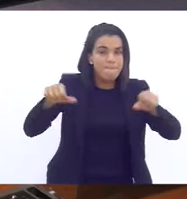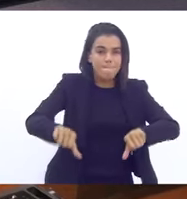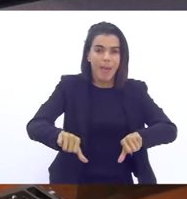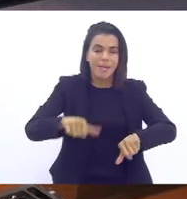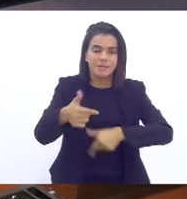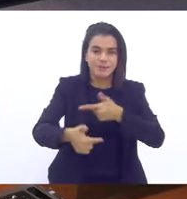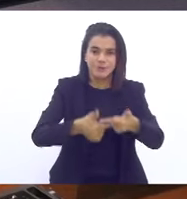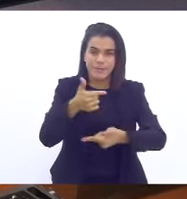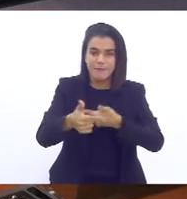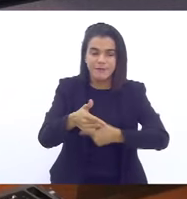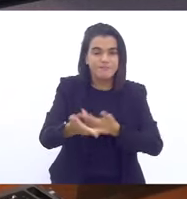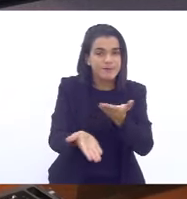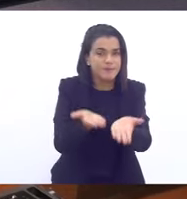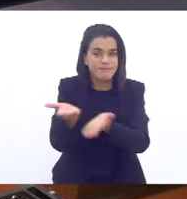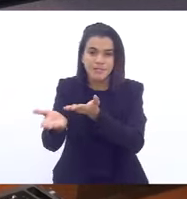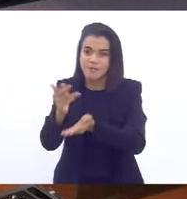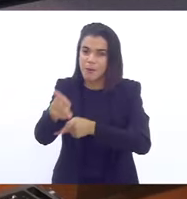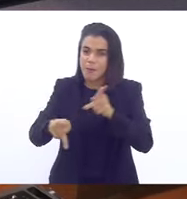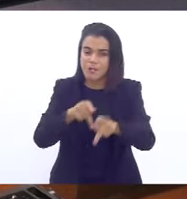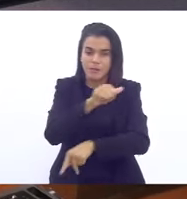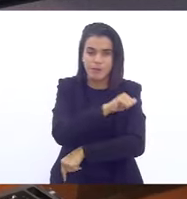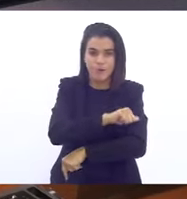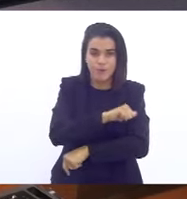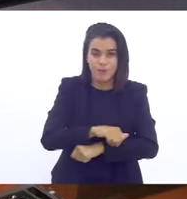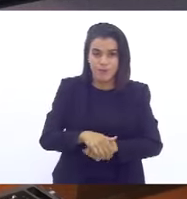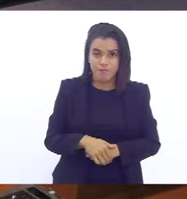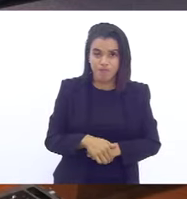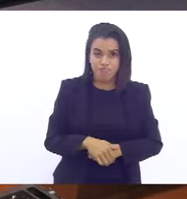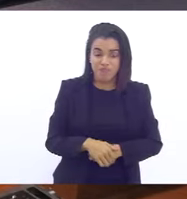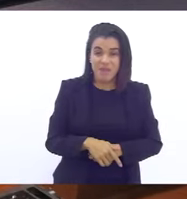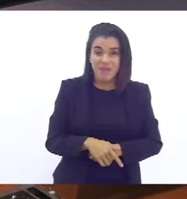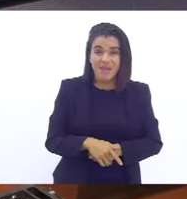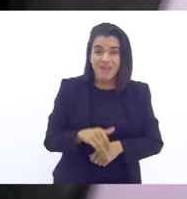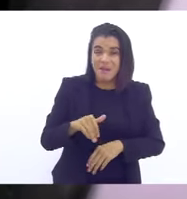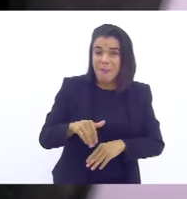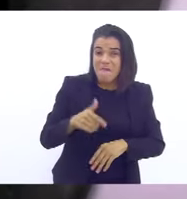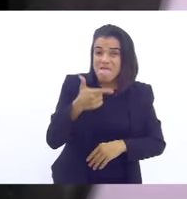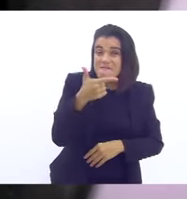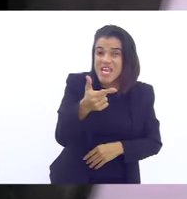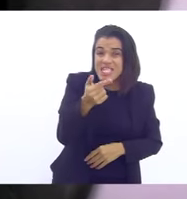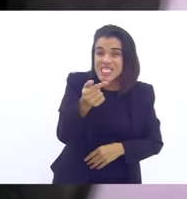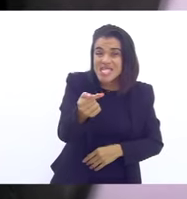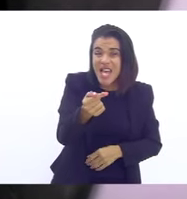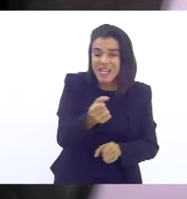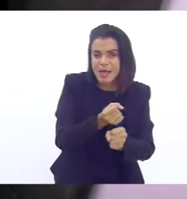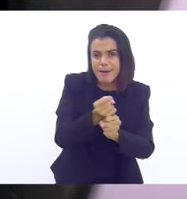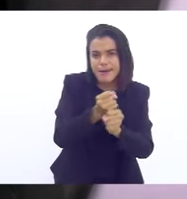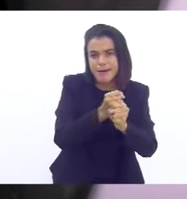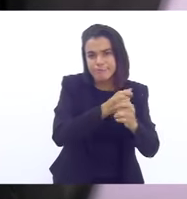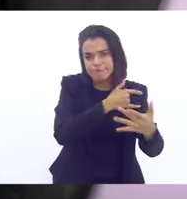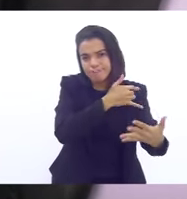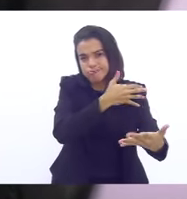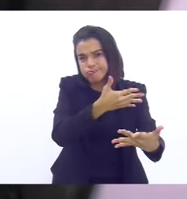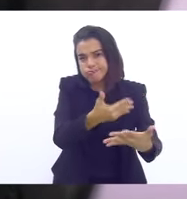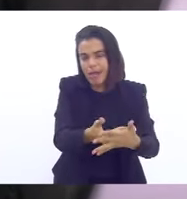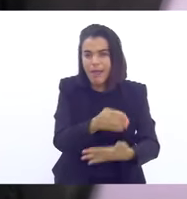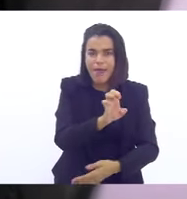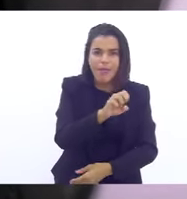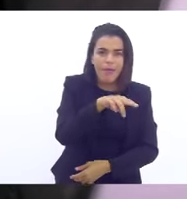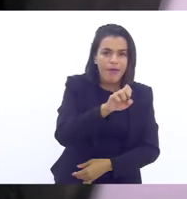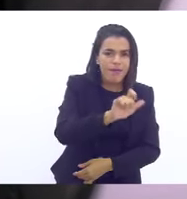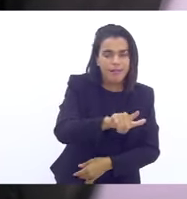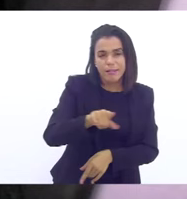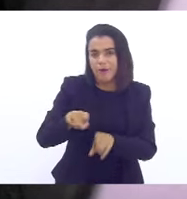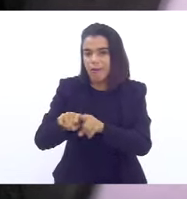serviço que vocês prestam à população do Rio de Janeiro. São longos 27 anos sofrendo, na mão da Enel e na